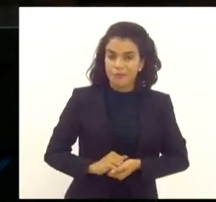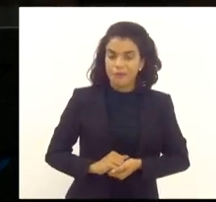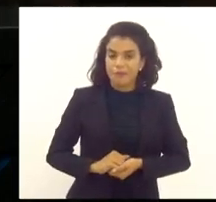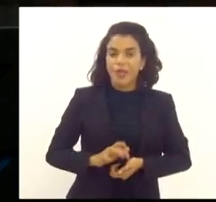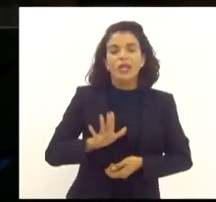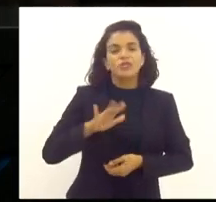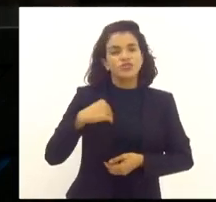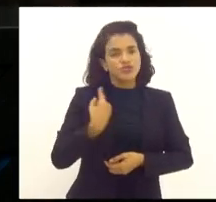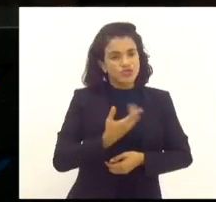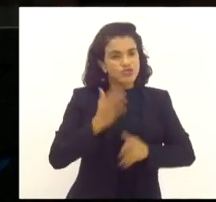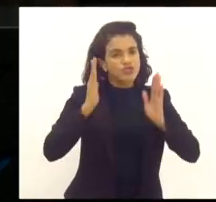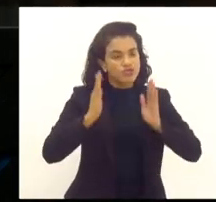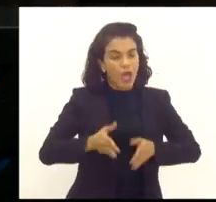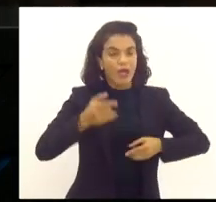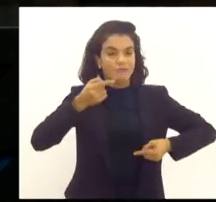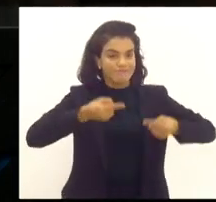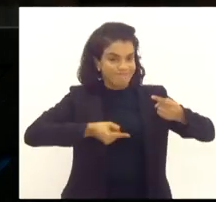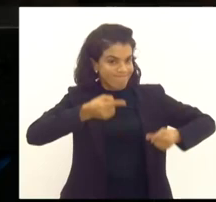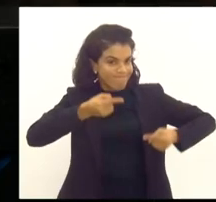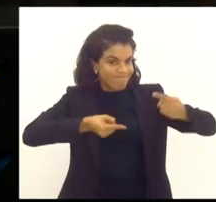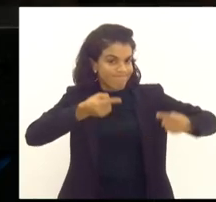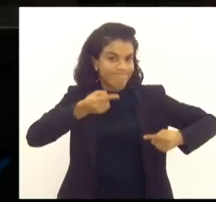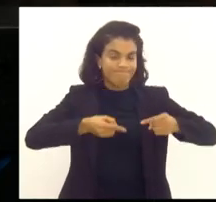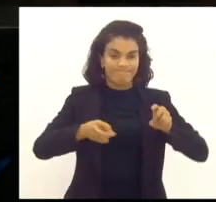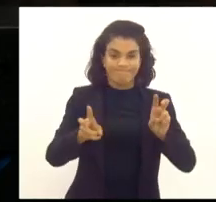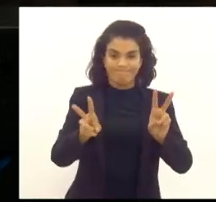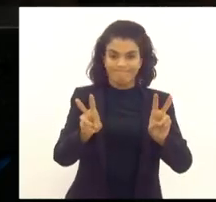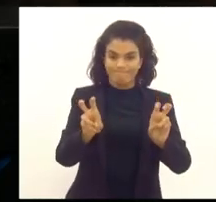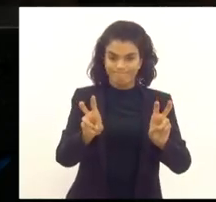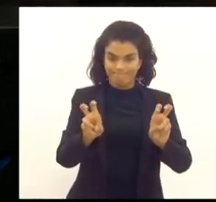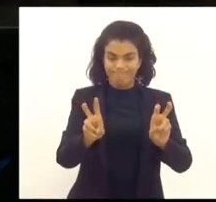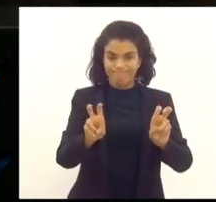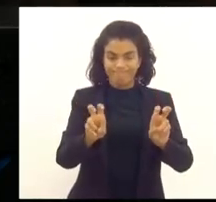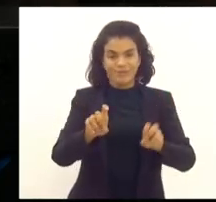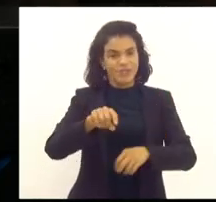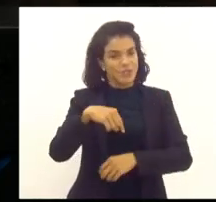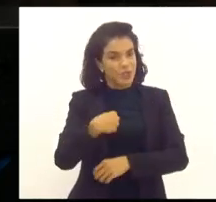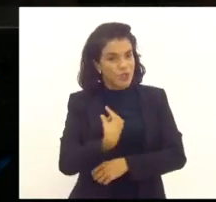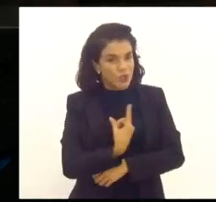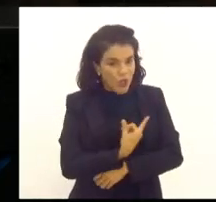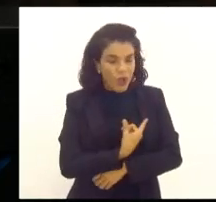discutimos essa questão e fomos